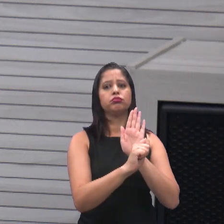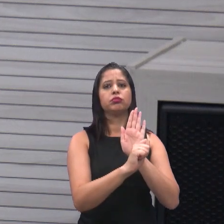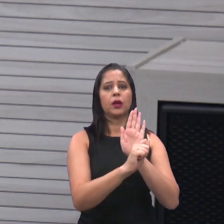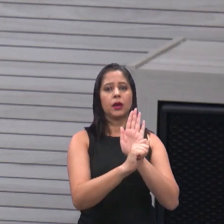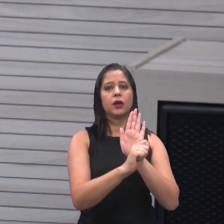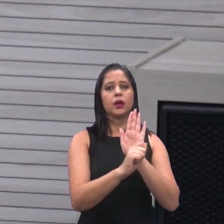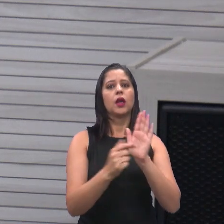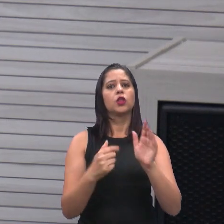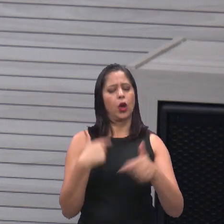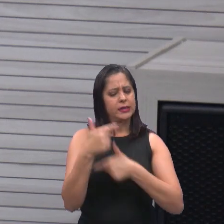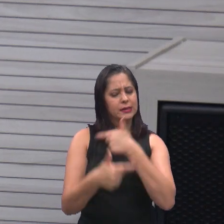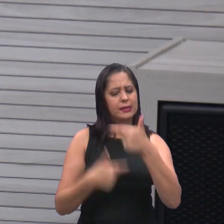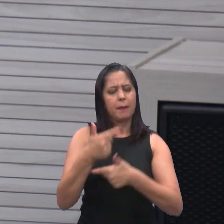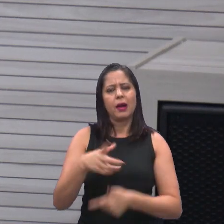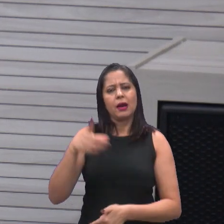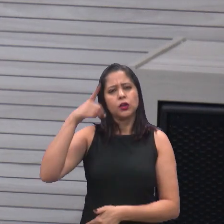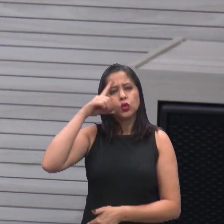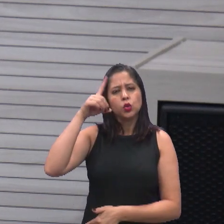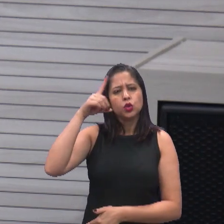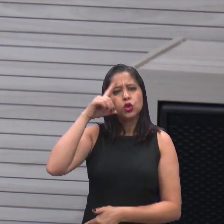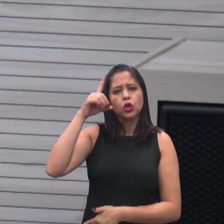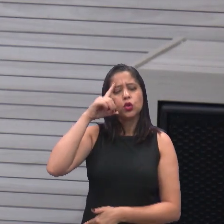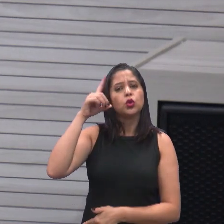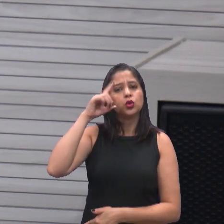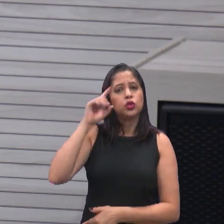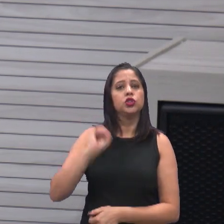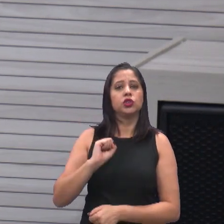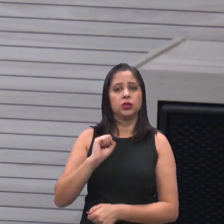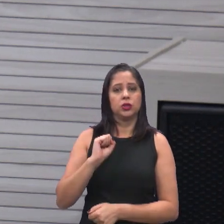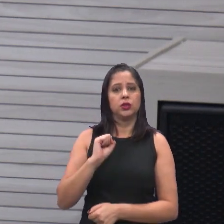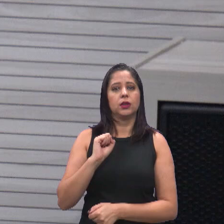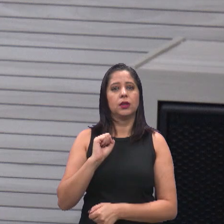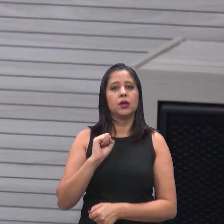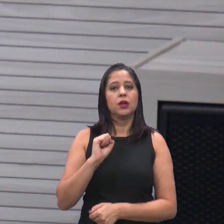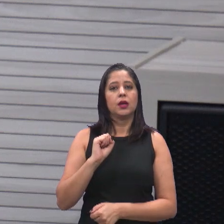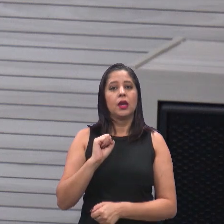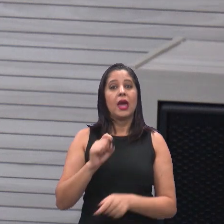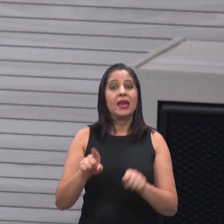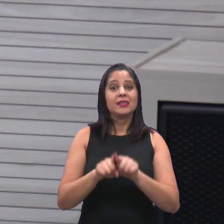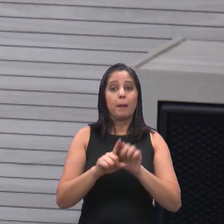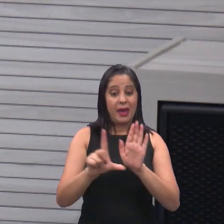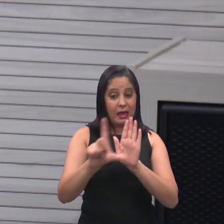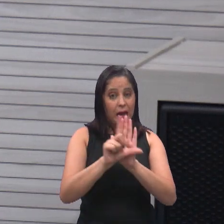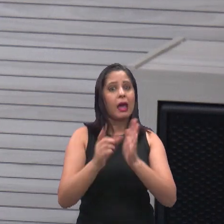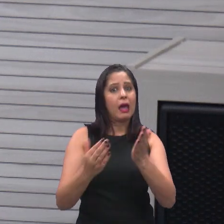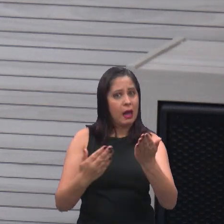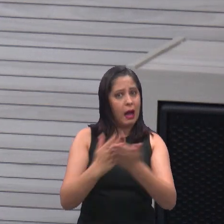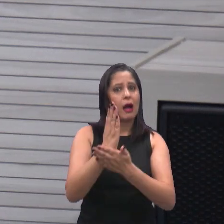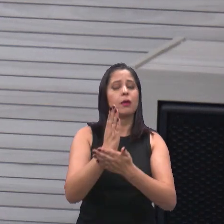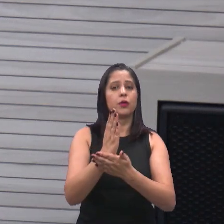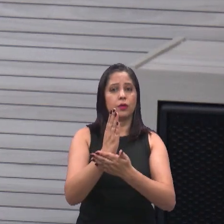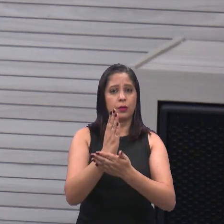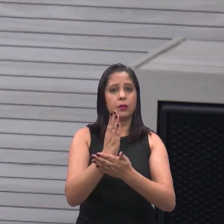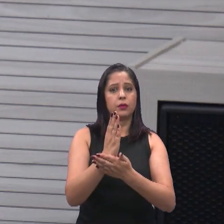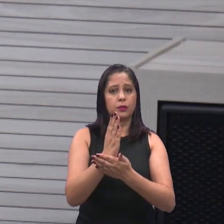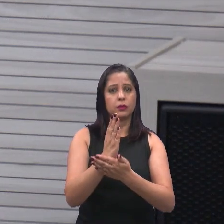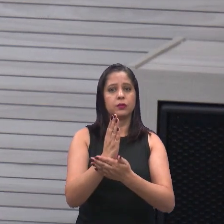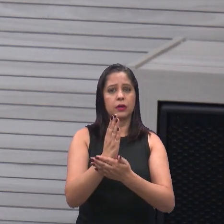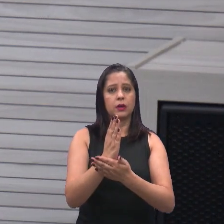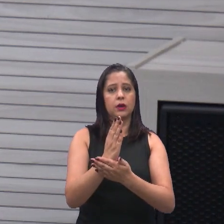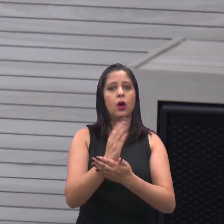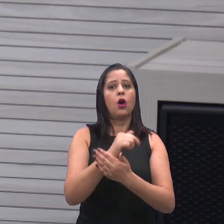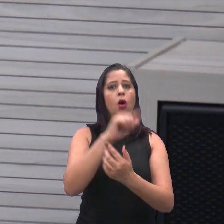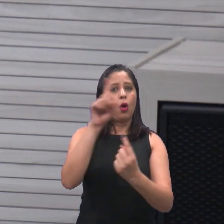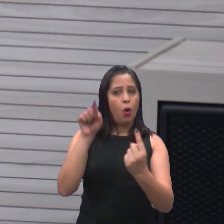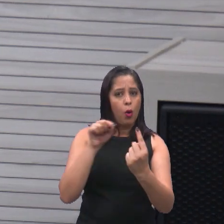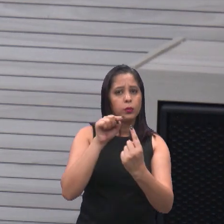trabalhar diariamente para não só a questão da frente parlamentar, mas aprovar leis nesta casa, para que a gente possa, o